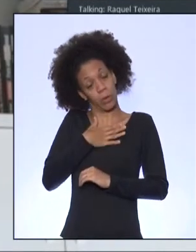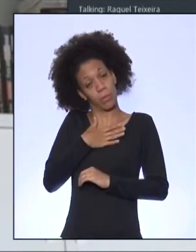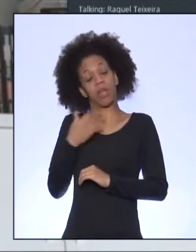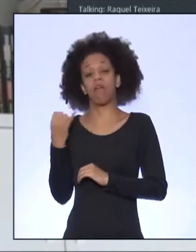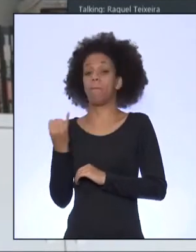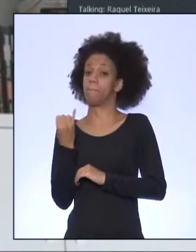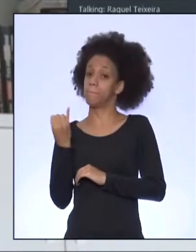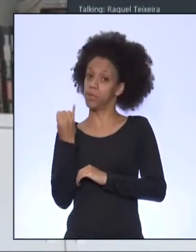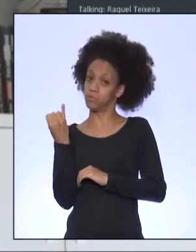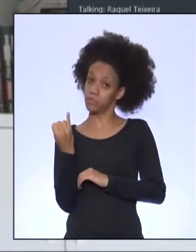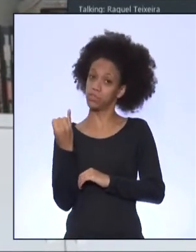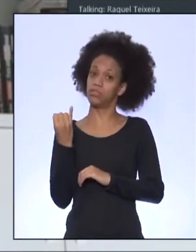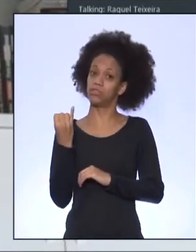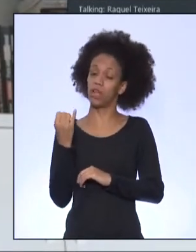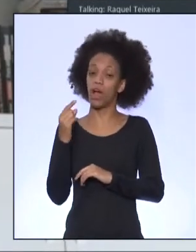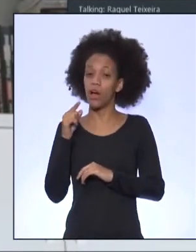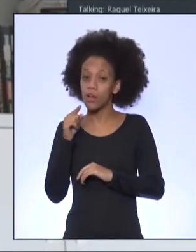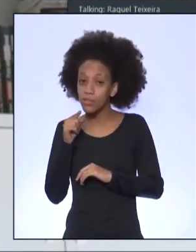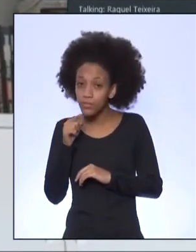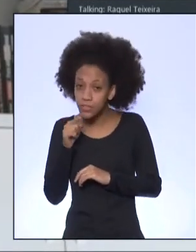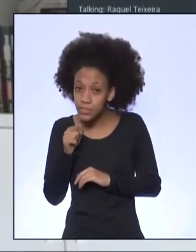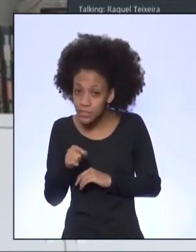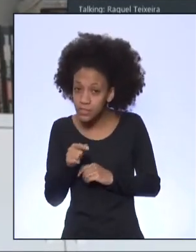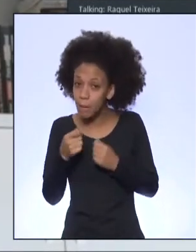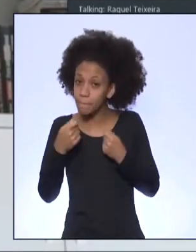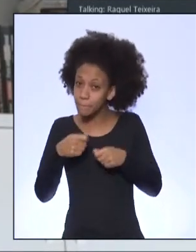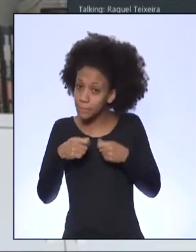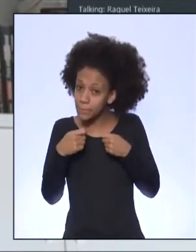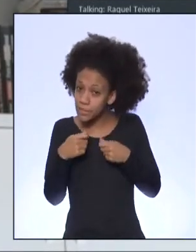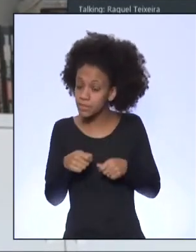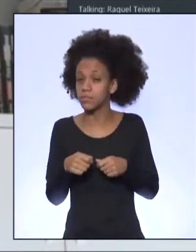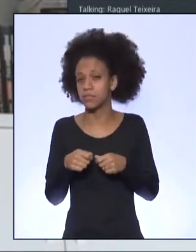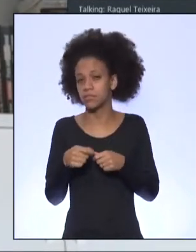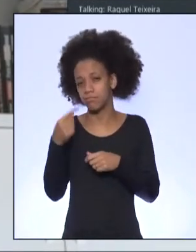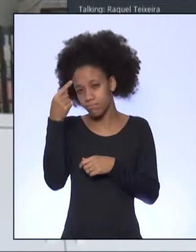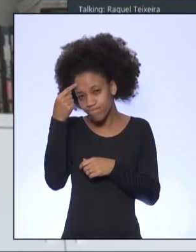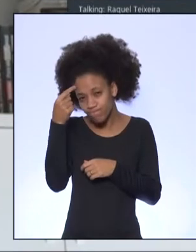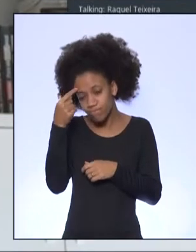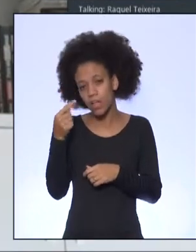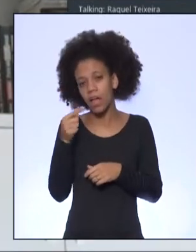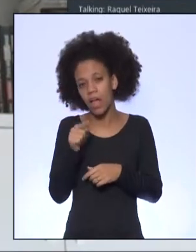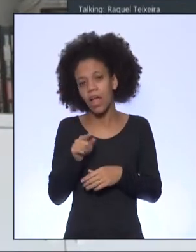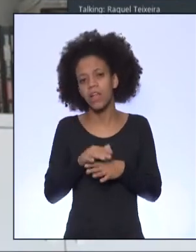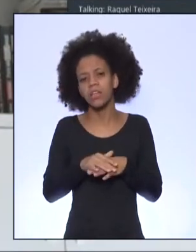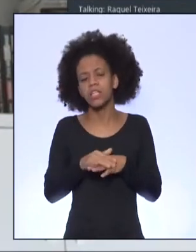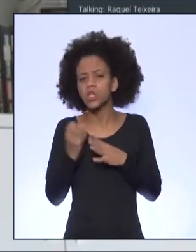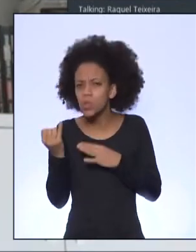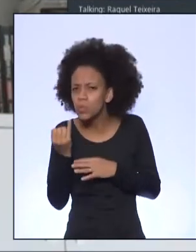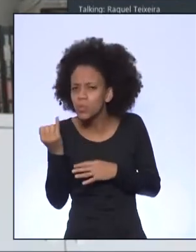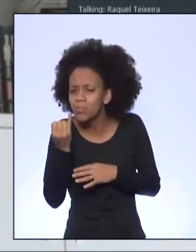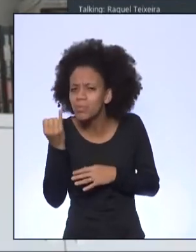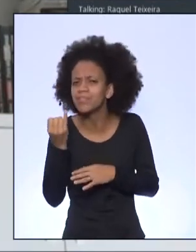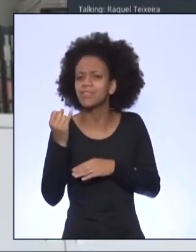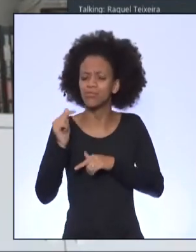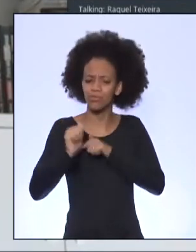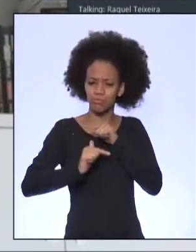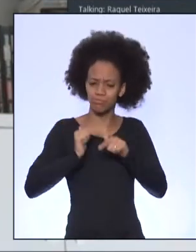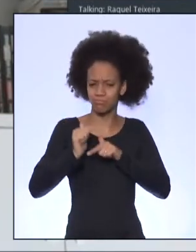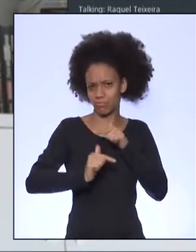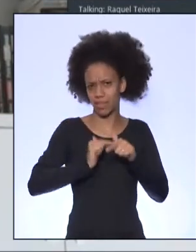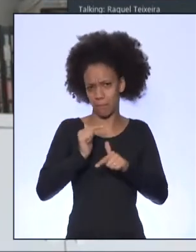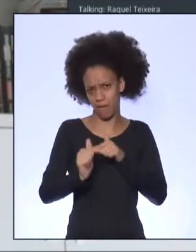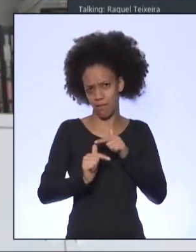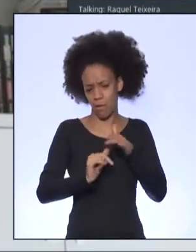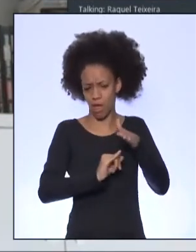de você, como eu disse, além da vivência, você tem esse conhecimento científico, e o importante do trabalho do